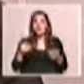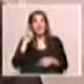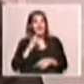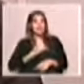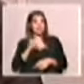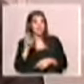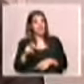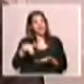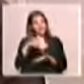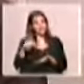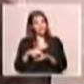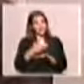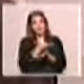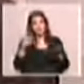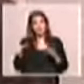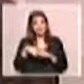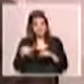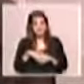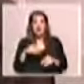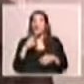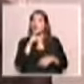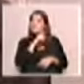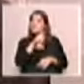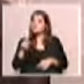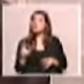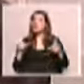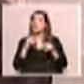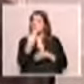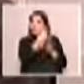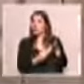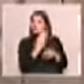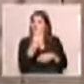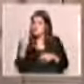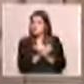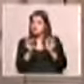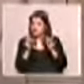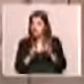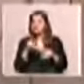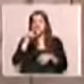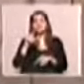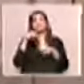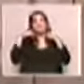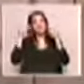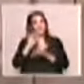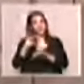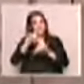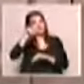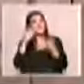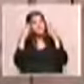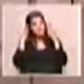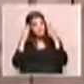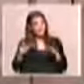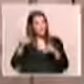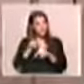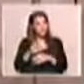vossos convites também. Deixa-me dizer que temos uma nova página do Sorrir na Educação e, sobretudo, uma nova página também no Facebook.